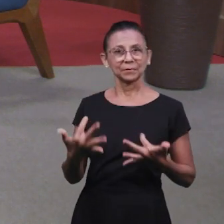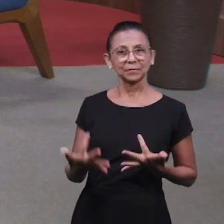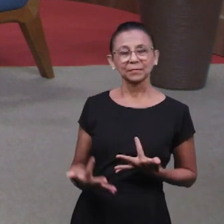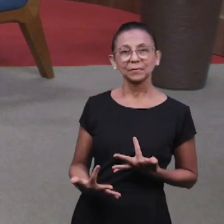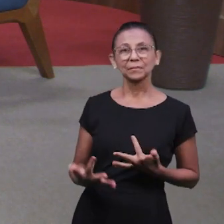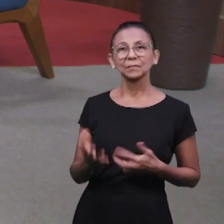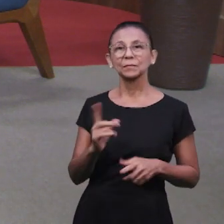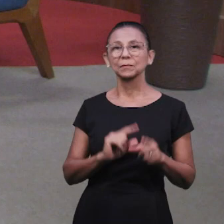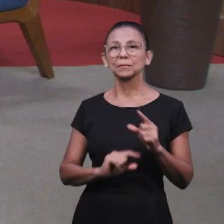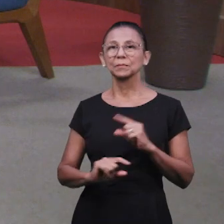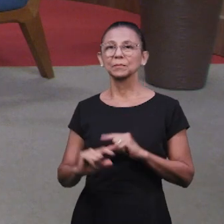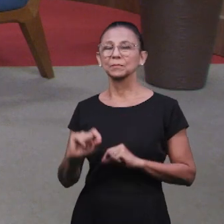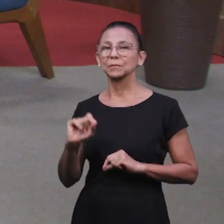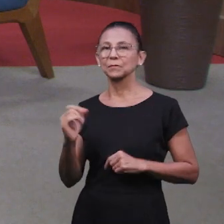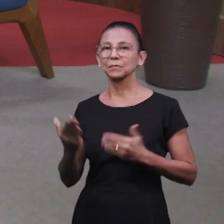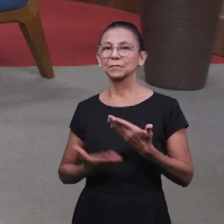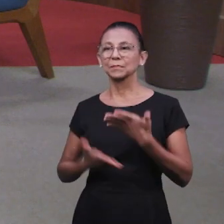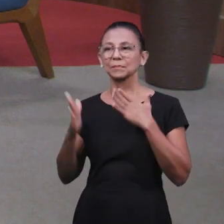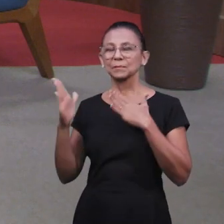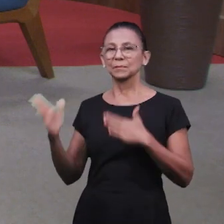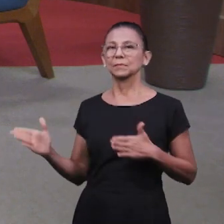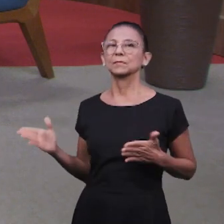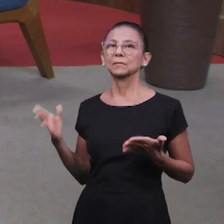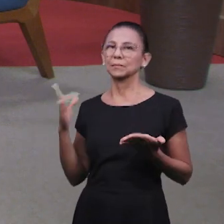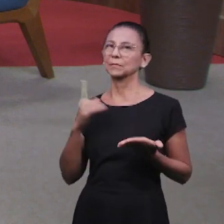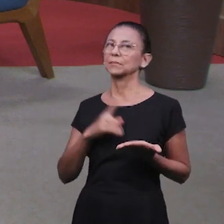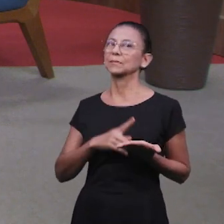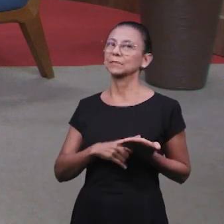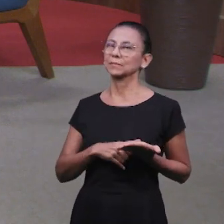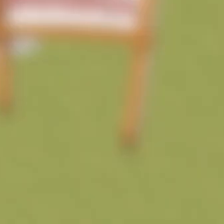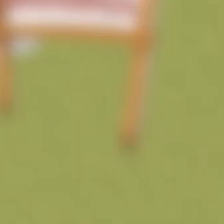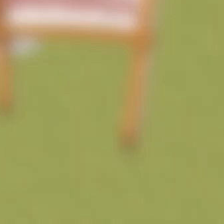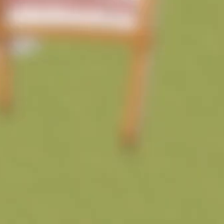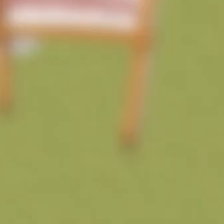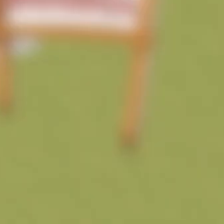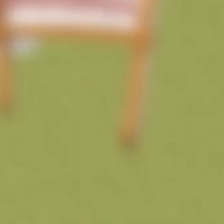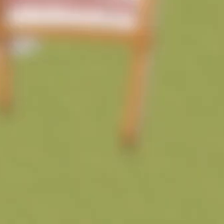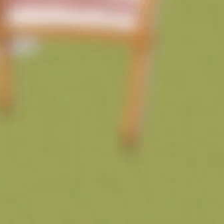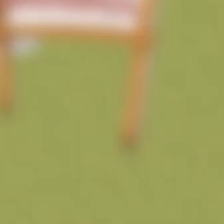vai falar conosco sobre a definição do servo fiel.